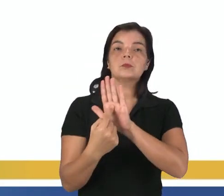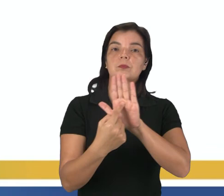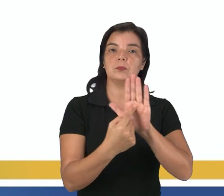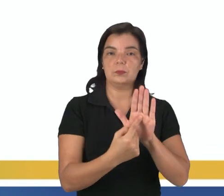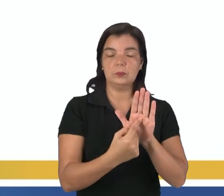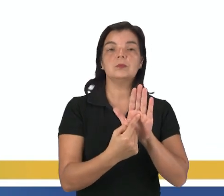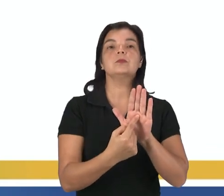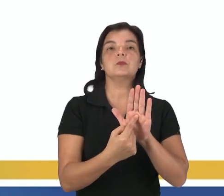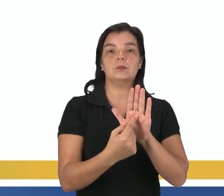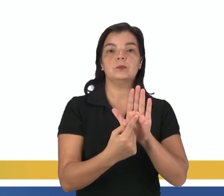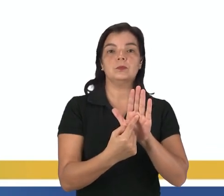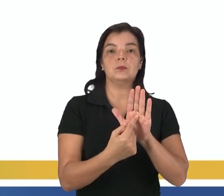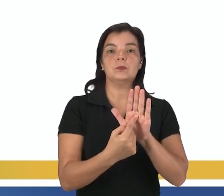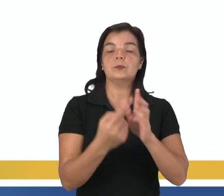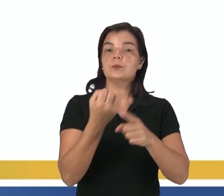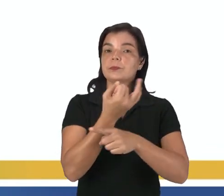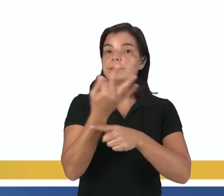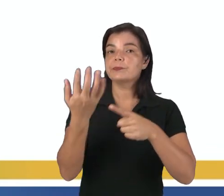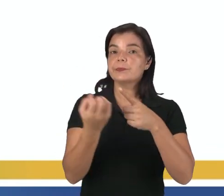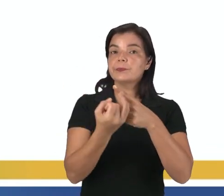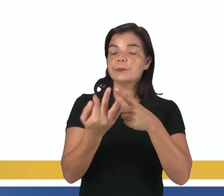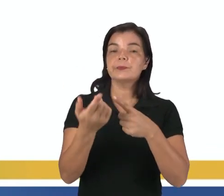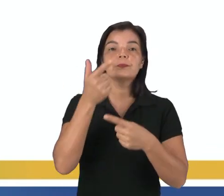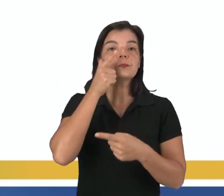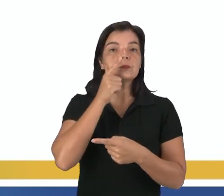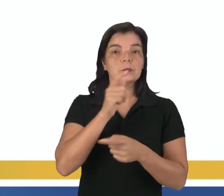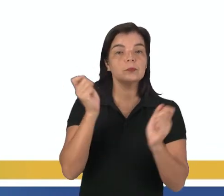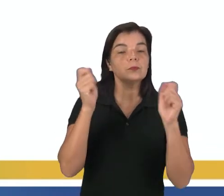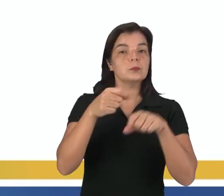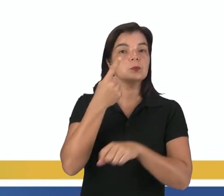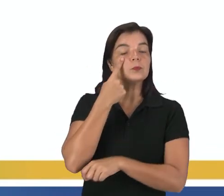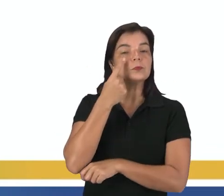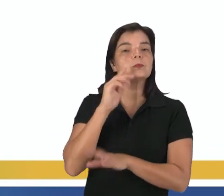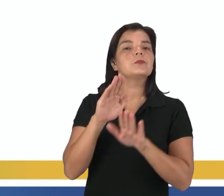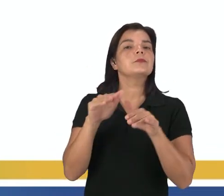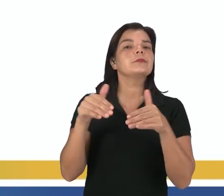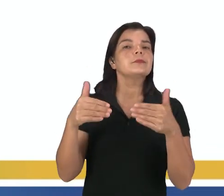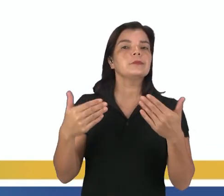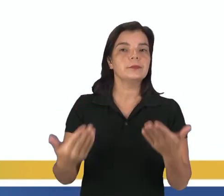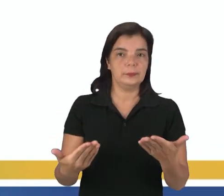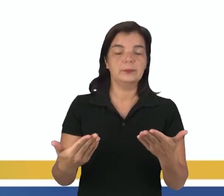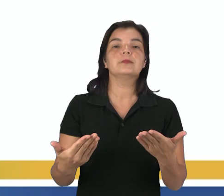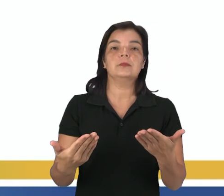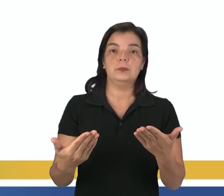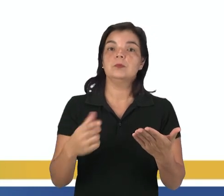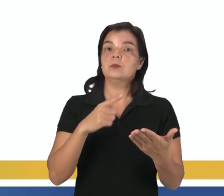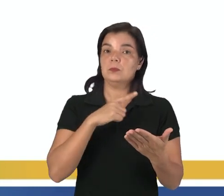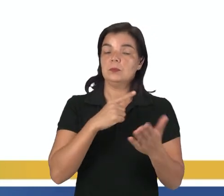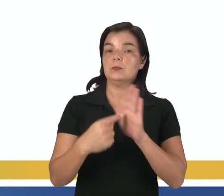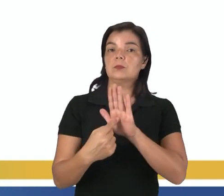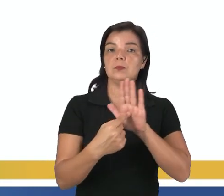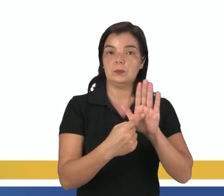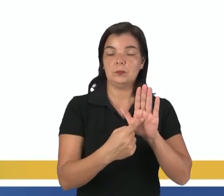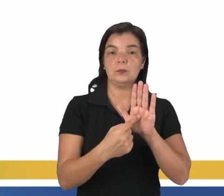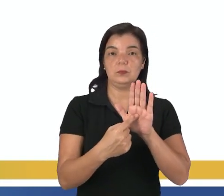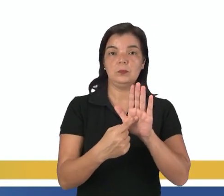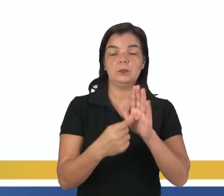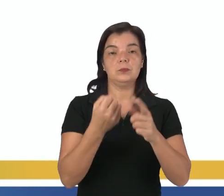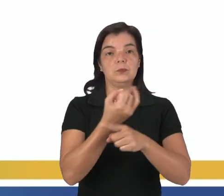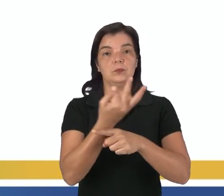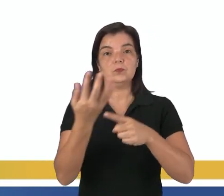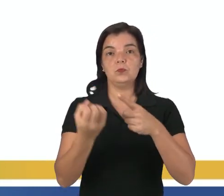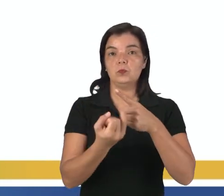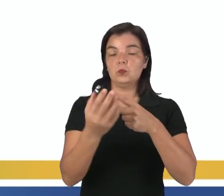essa fração de forma que eu consiga enxergar qual é a parte, né, que está sendo aí indicada na fração